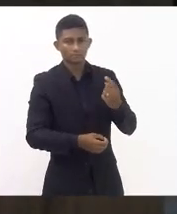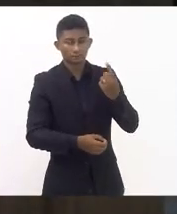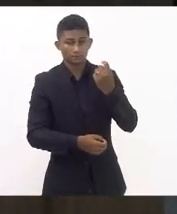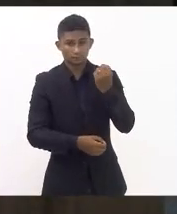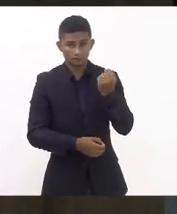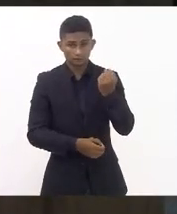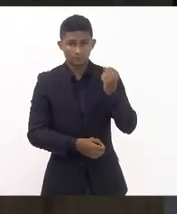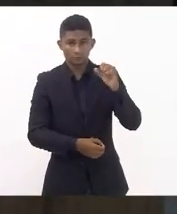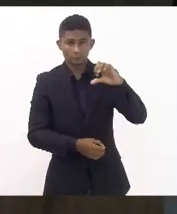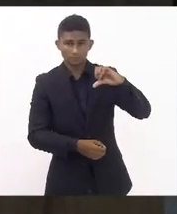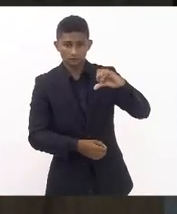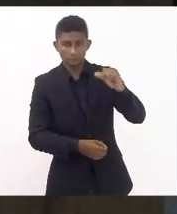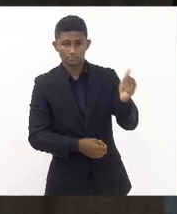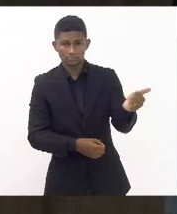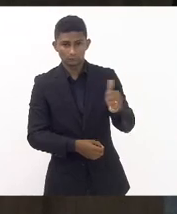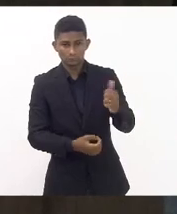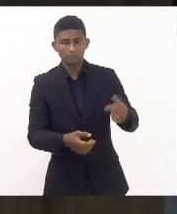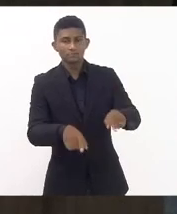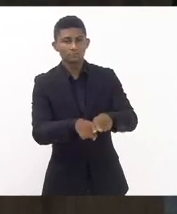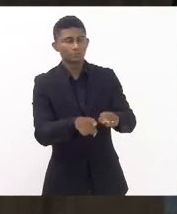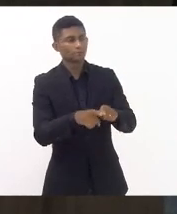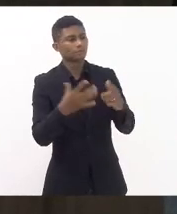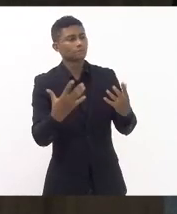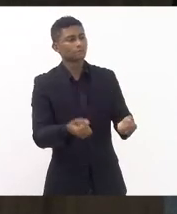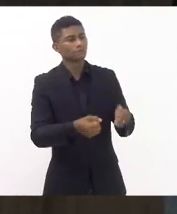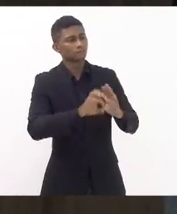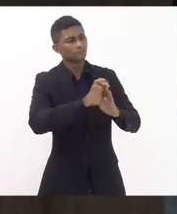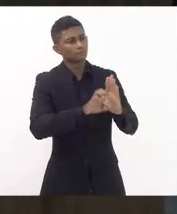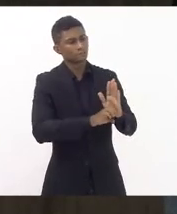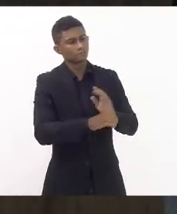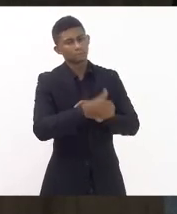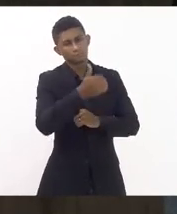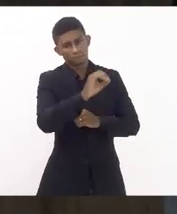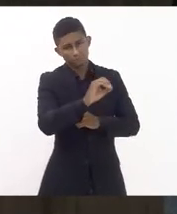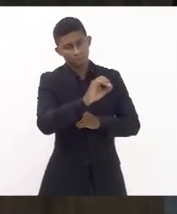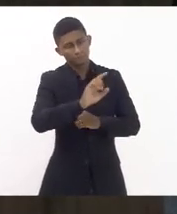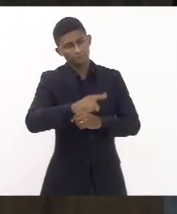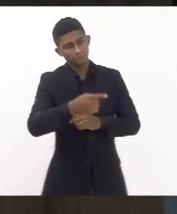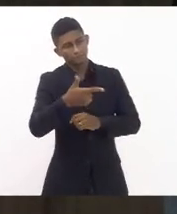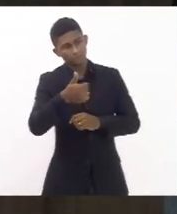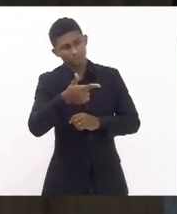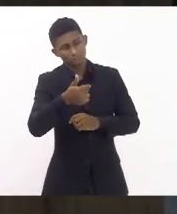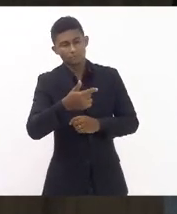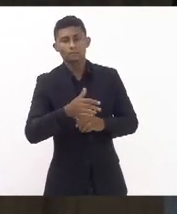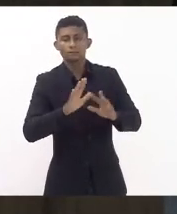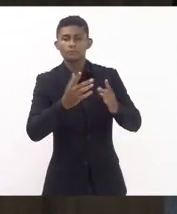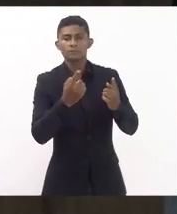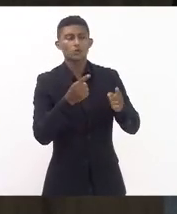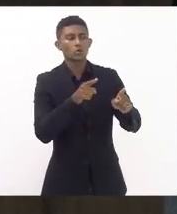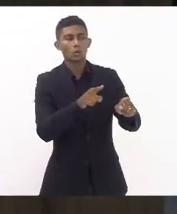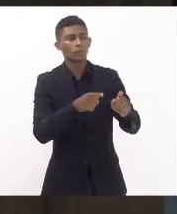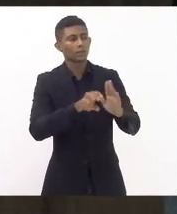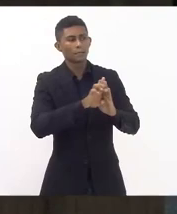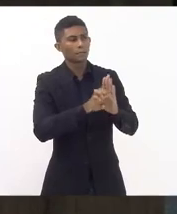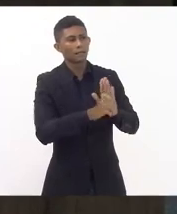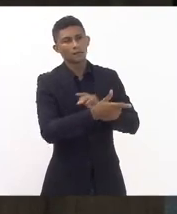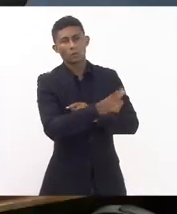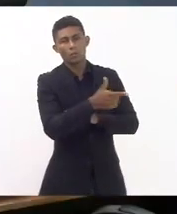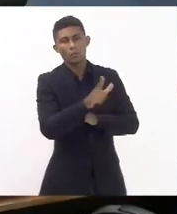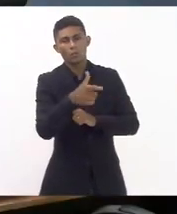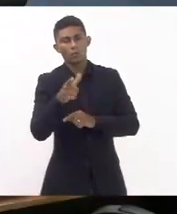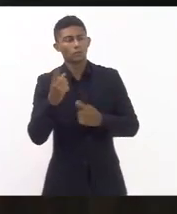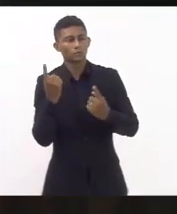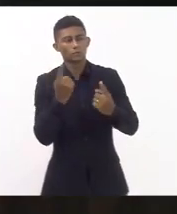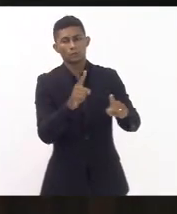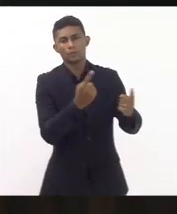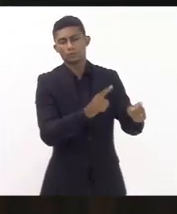11, favorável às emendas 10 e 12 e contrário às demais emendas.